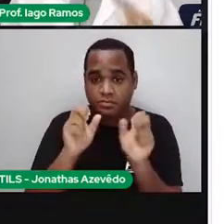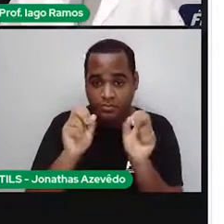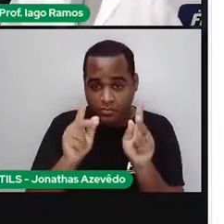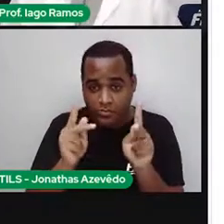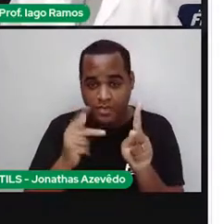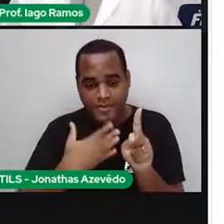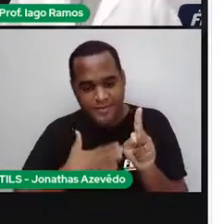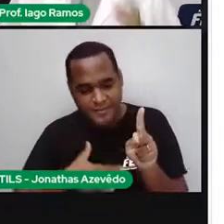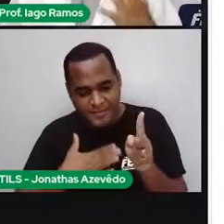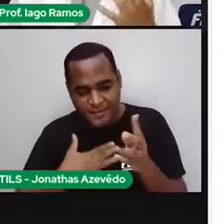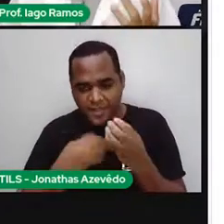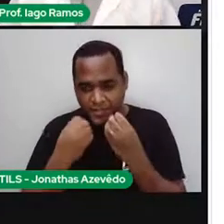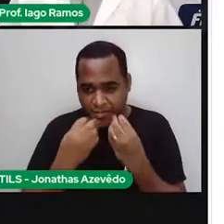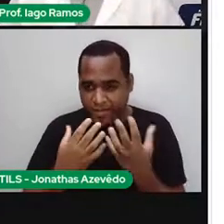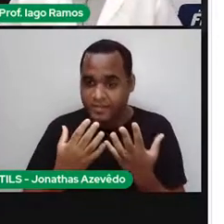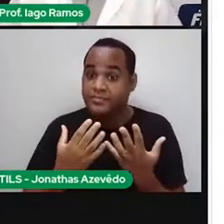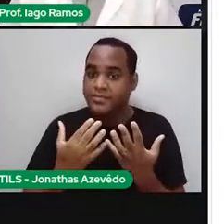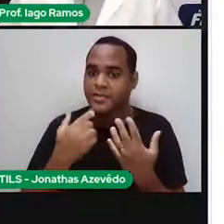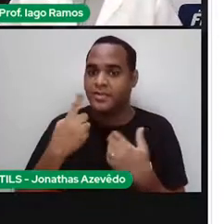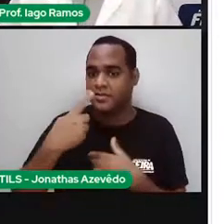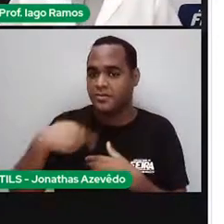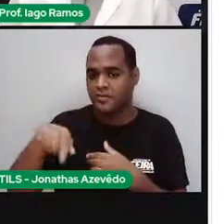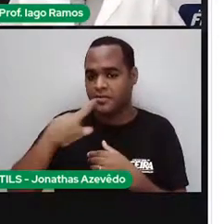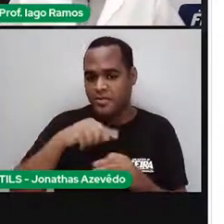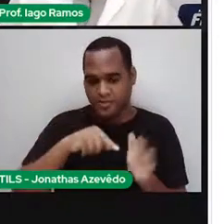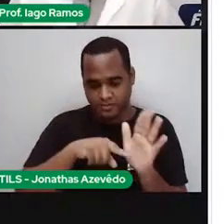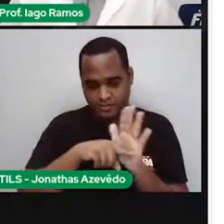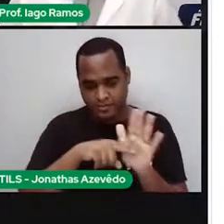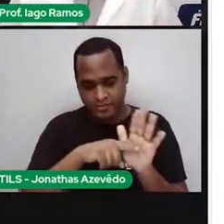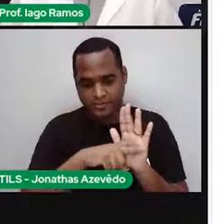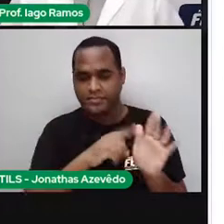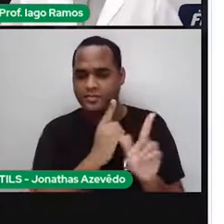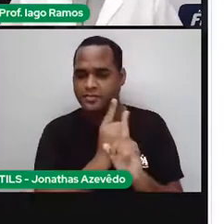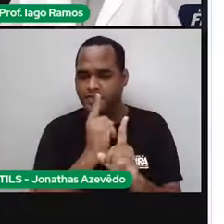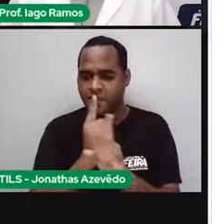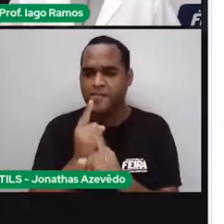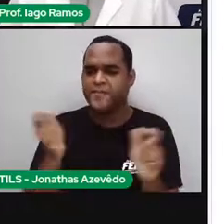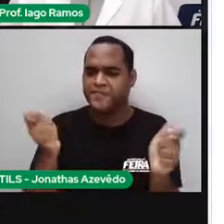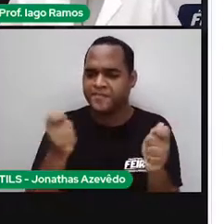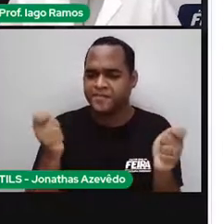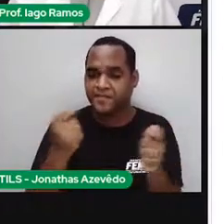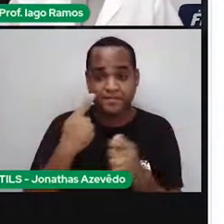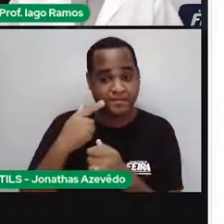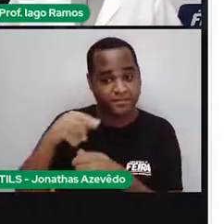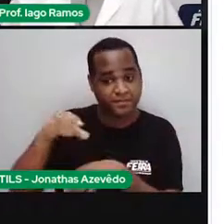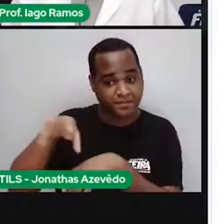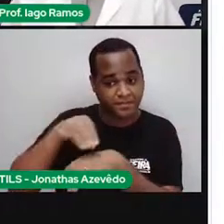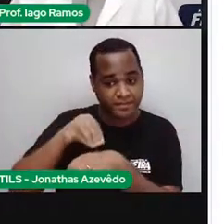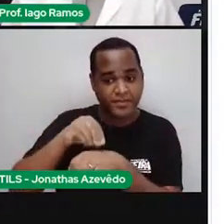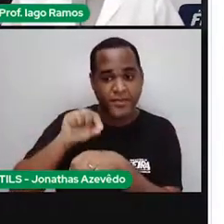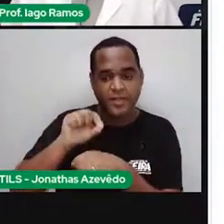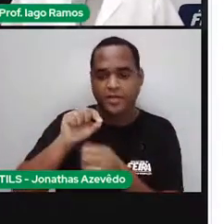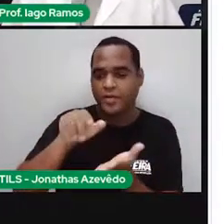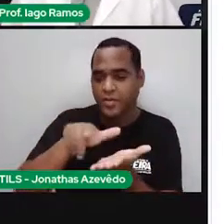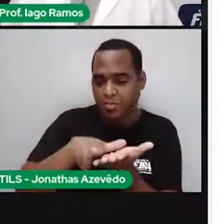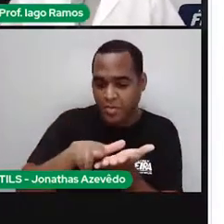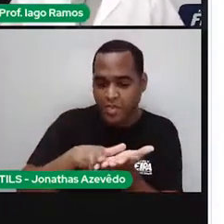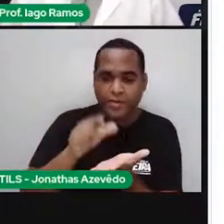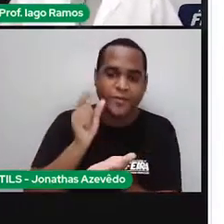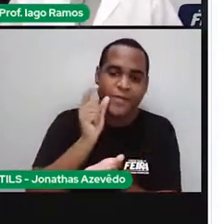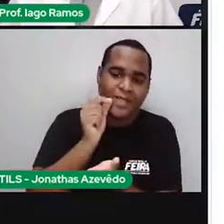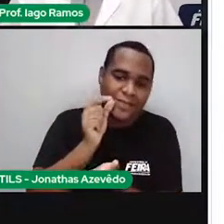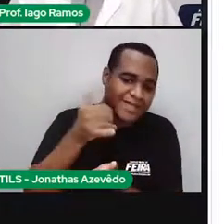postos mais assim para investigar é importante a gente ter próximo da gente aí um papelzinho